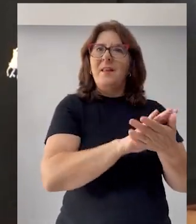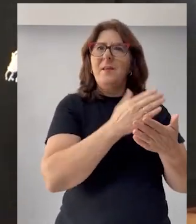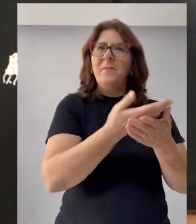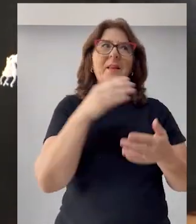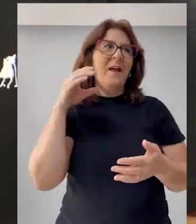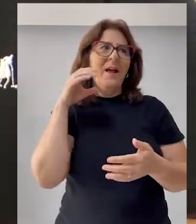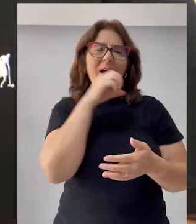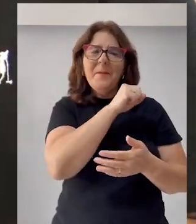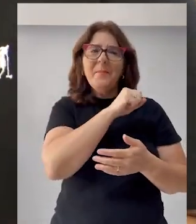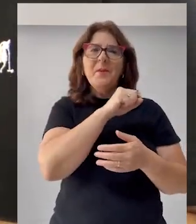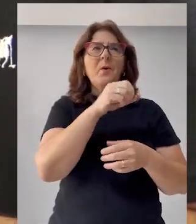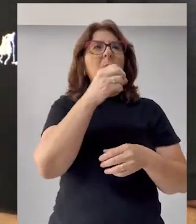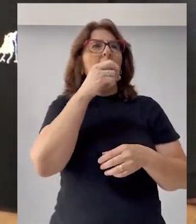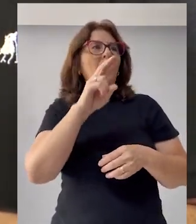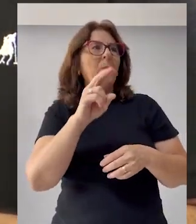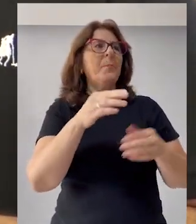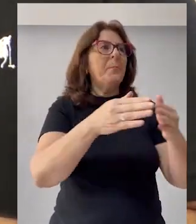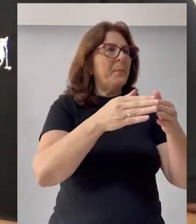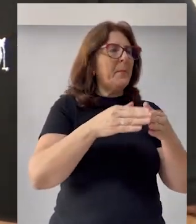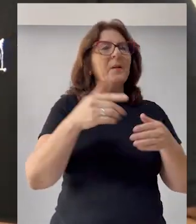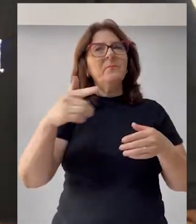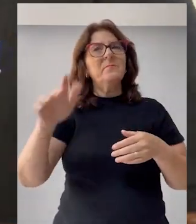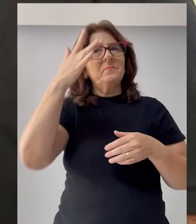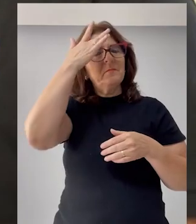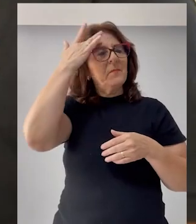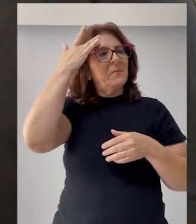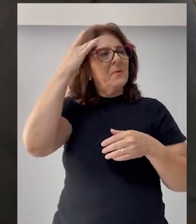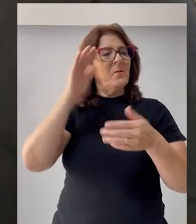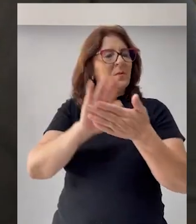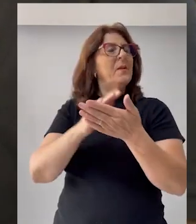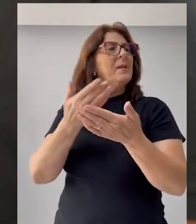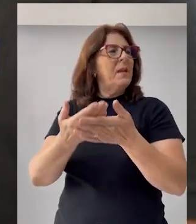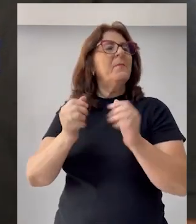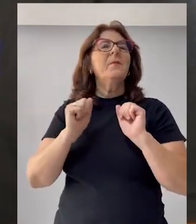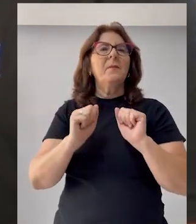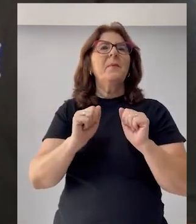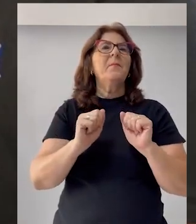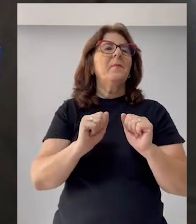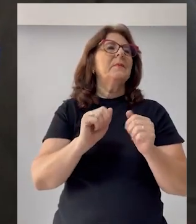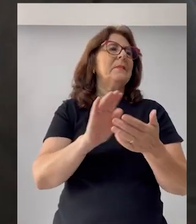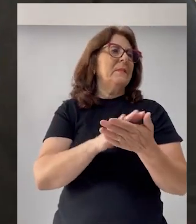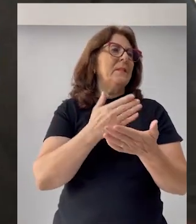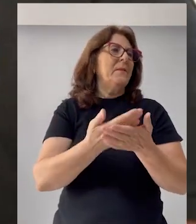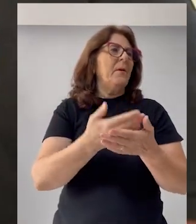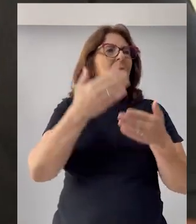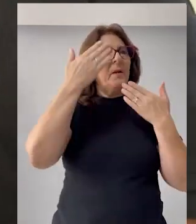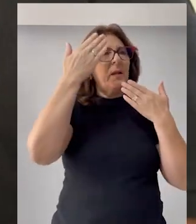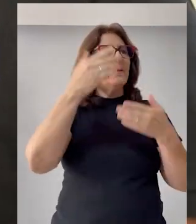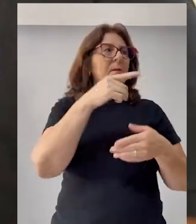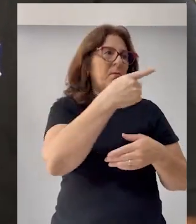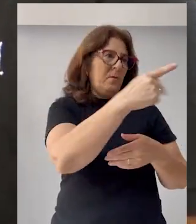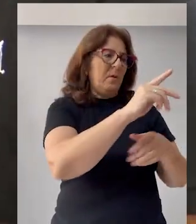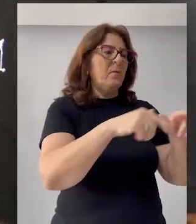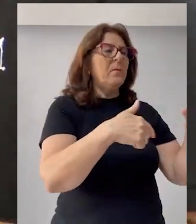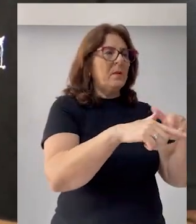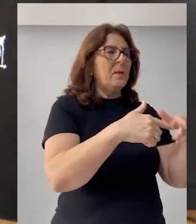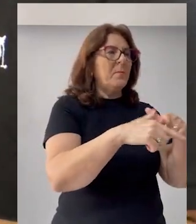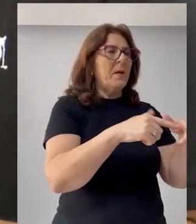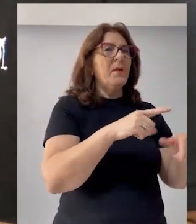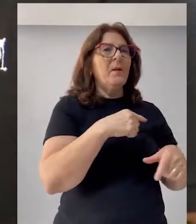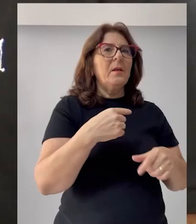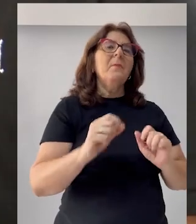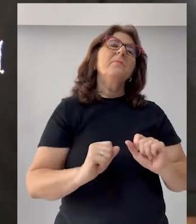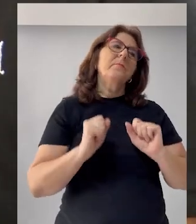rapidamente, ou passa a outros do grupo para interpretar. E graças ao seu trabalho, que tem sido